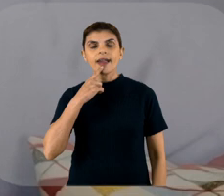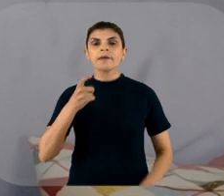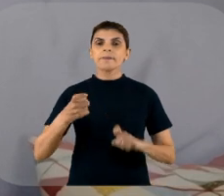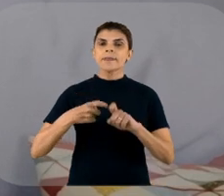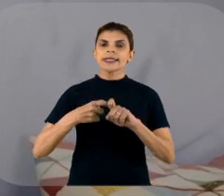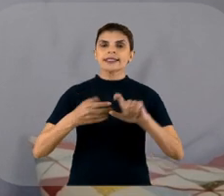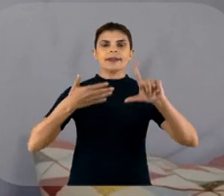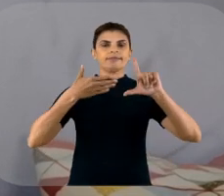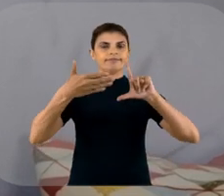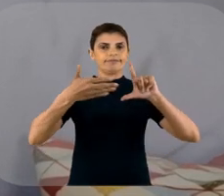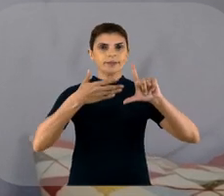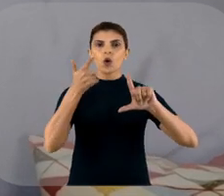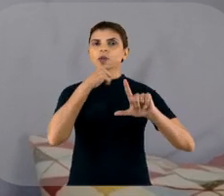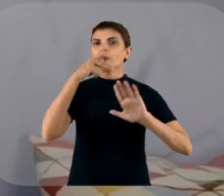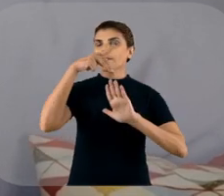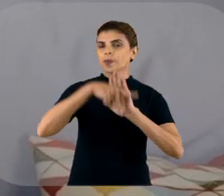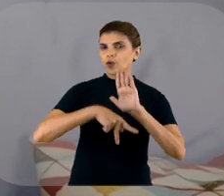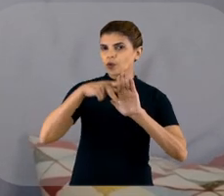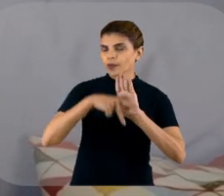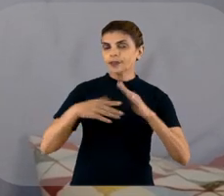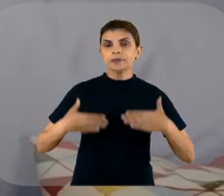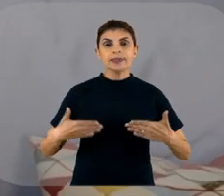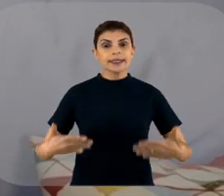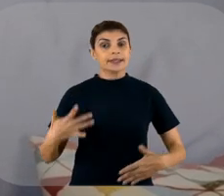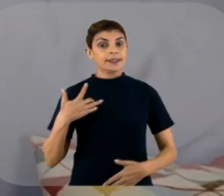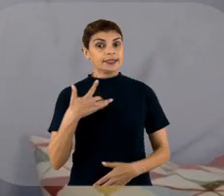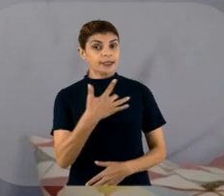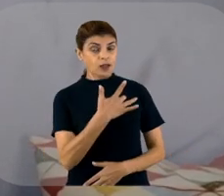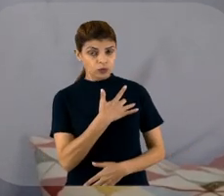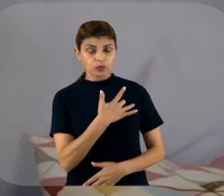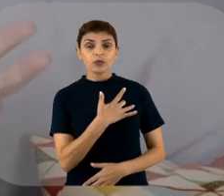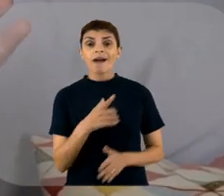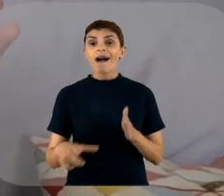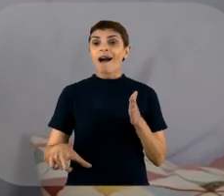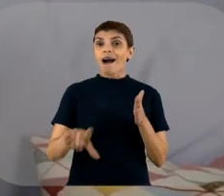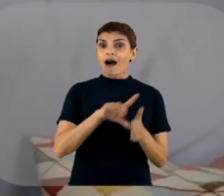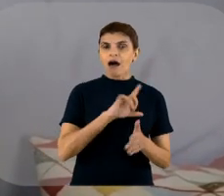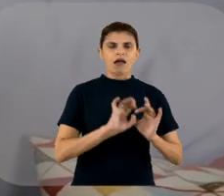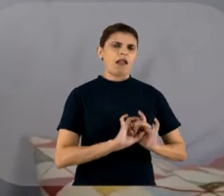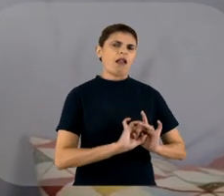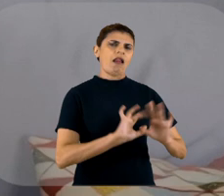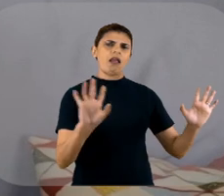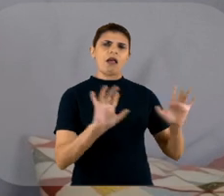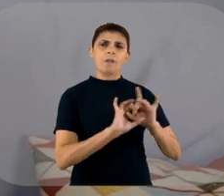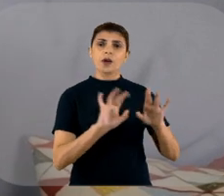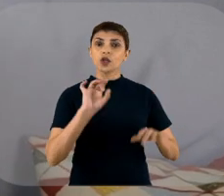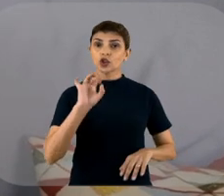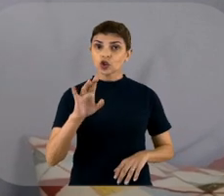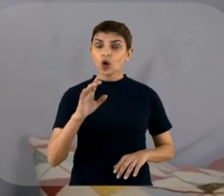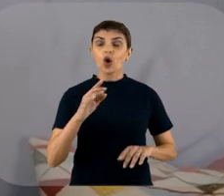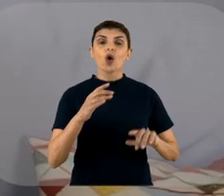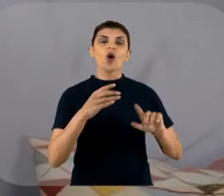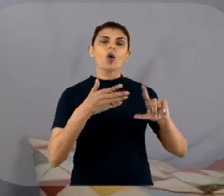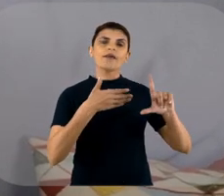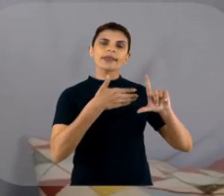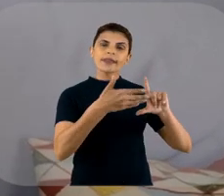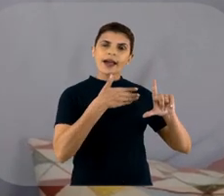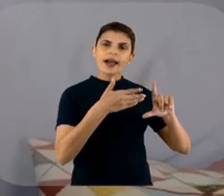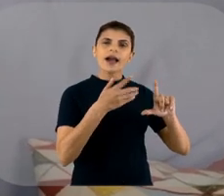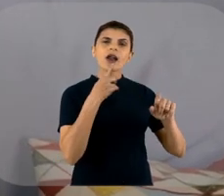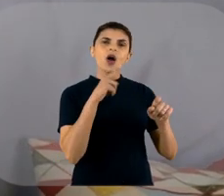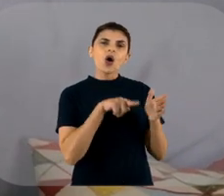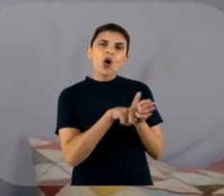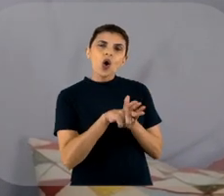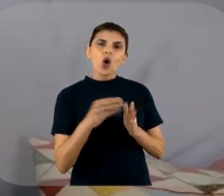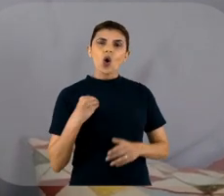portaria 467 do Ministério da Saúde. E o que mudou? Antes, o que estava liberado era só a teleinterconsulta,